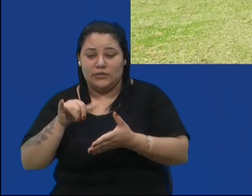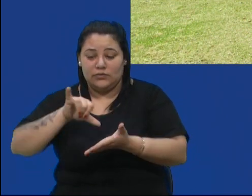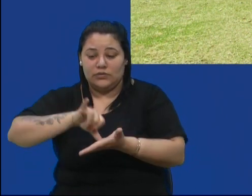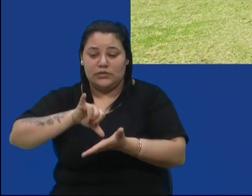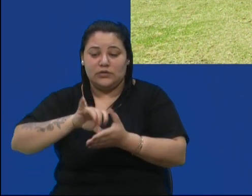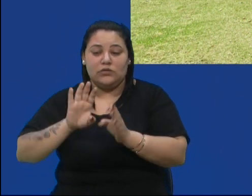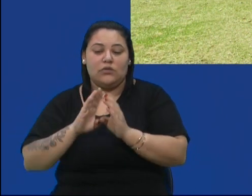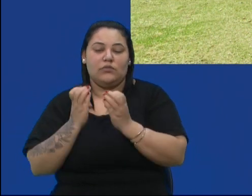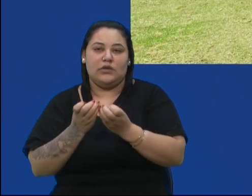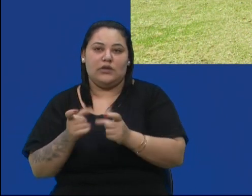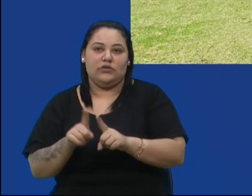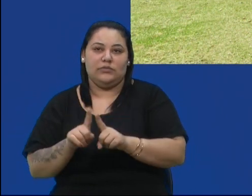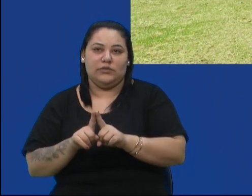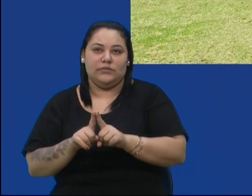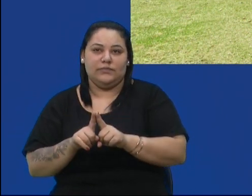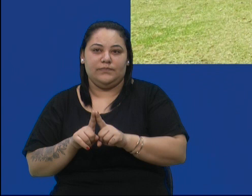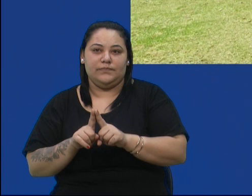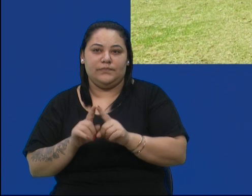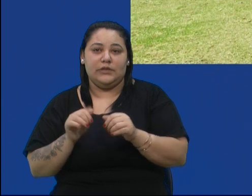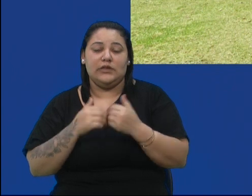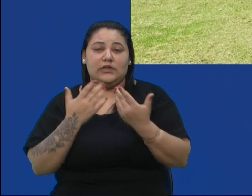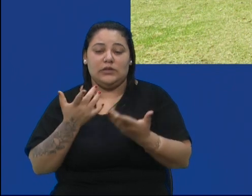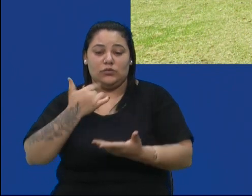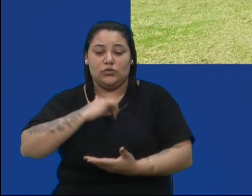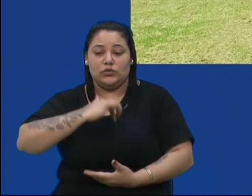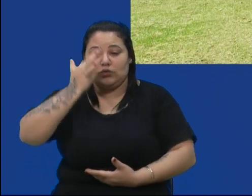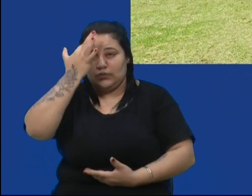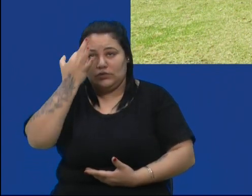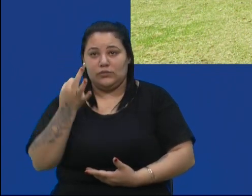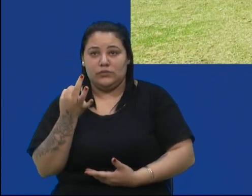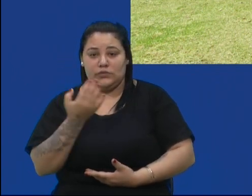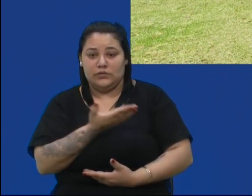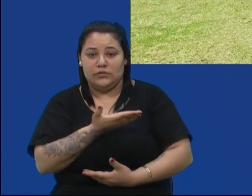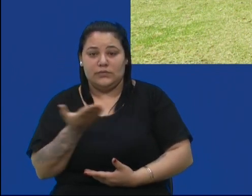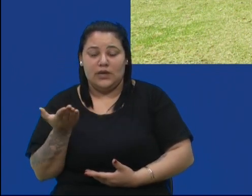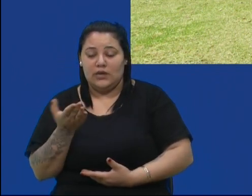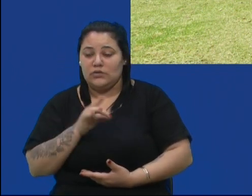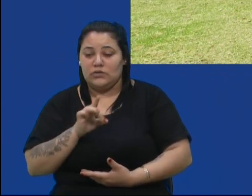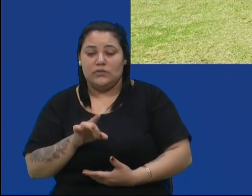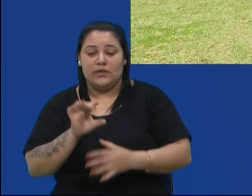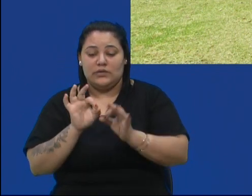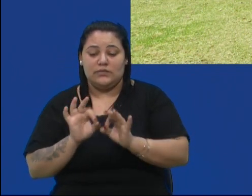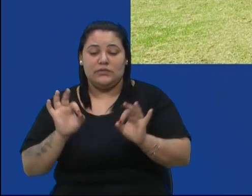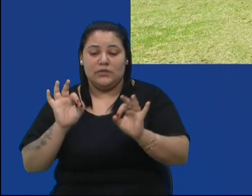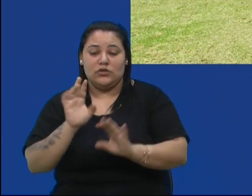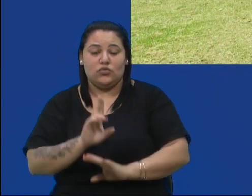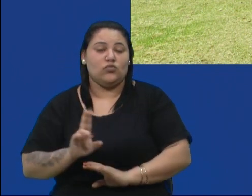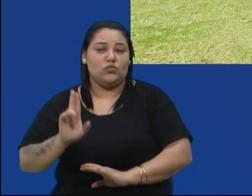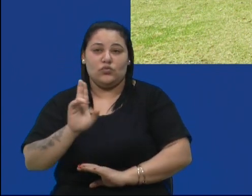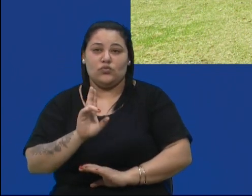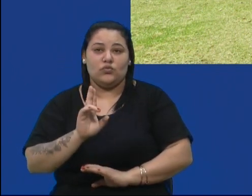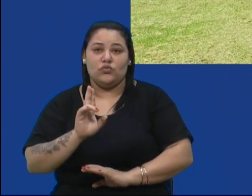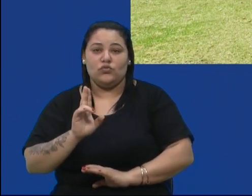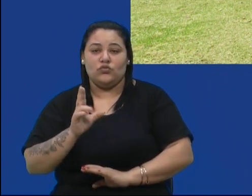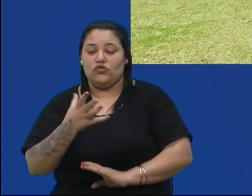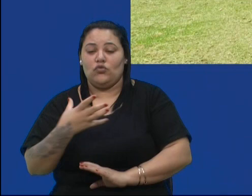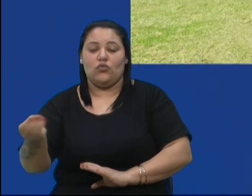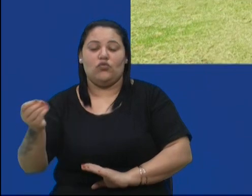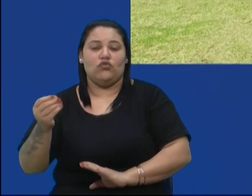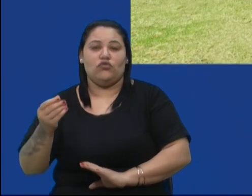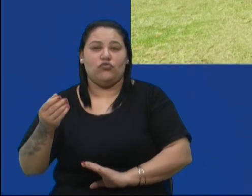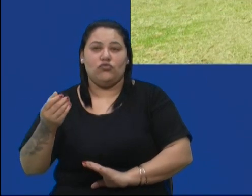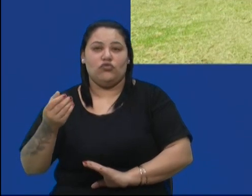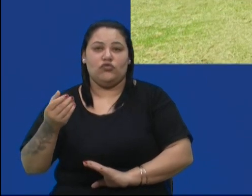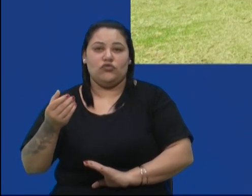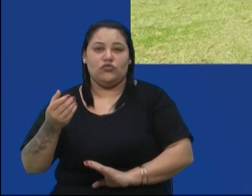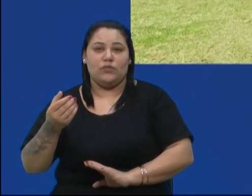comunitário. Então, nós entendíamos que aquele espaço não poderia ser simplesmente desocupado sem ter